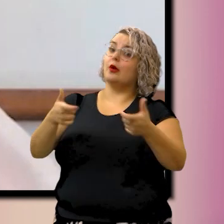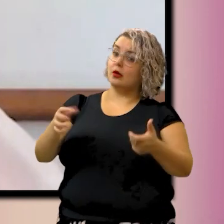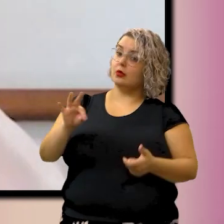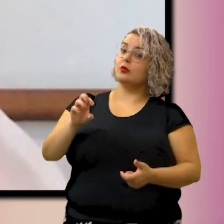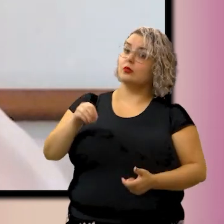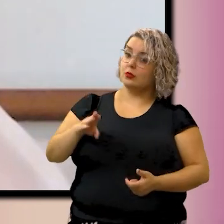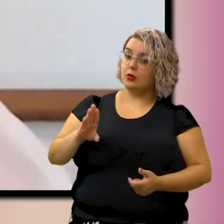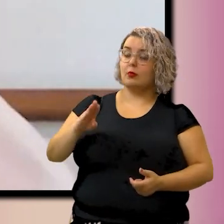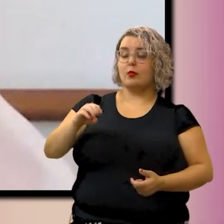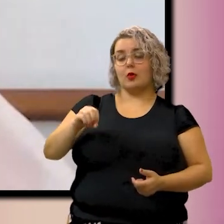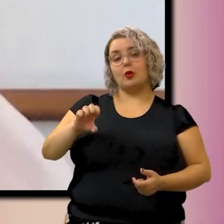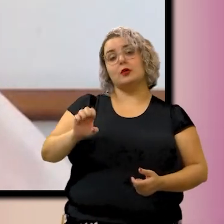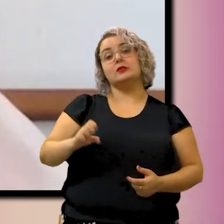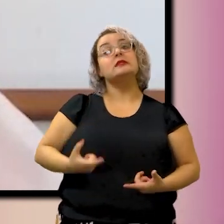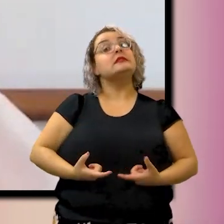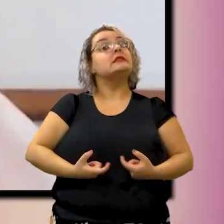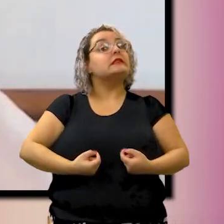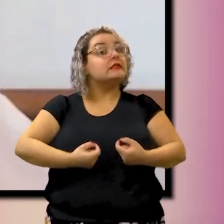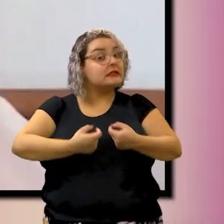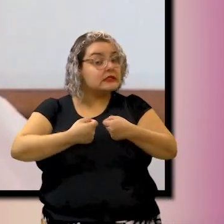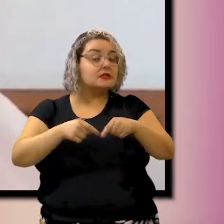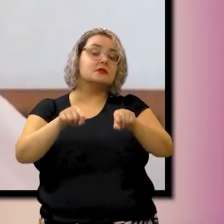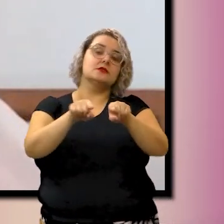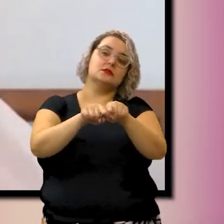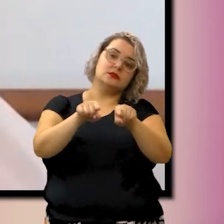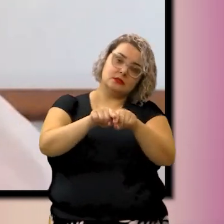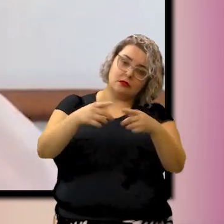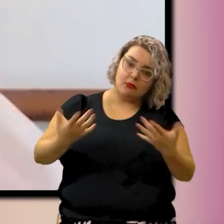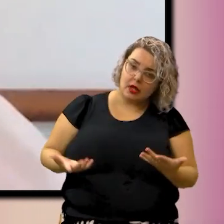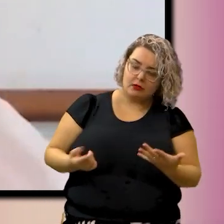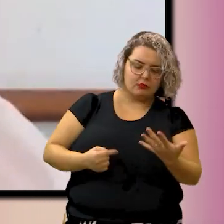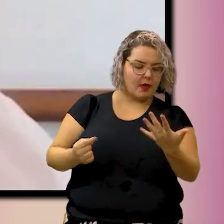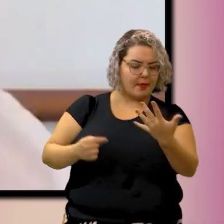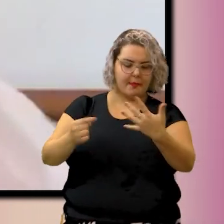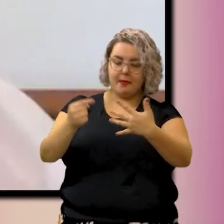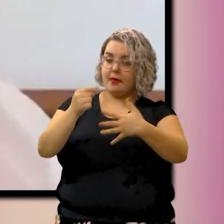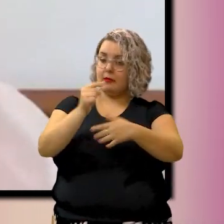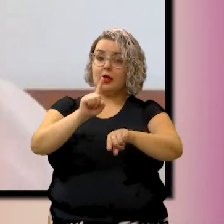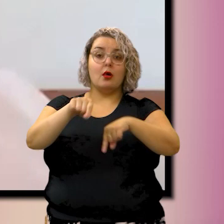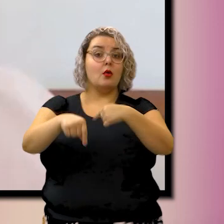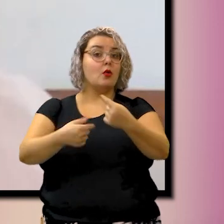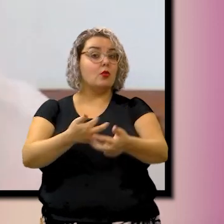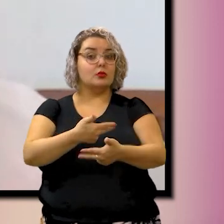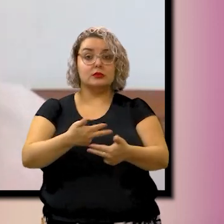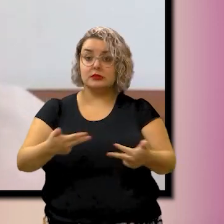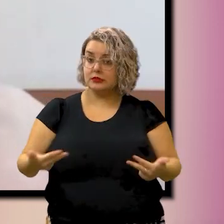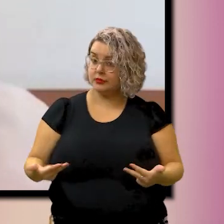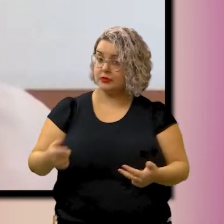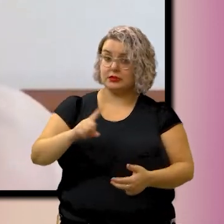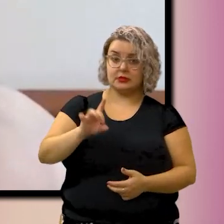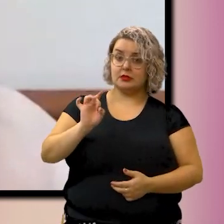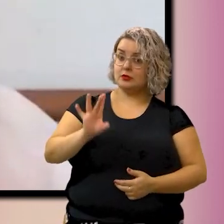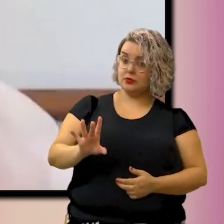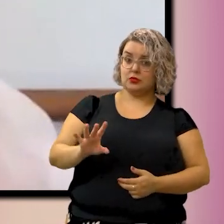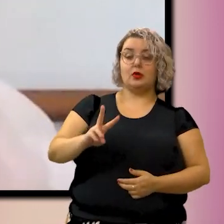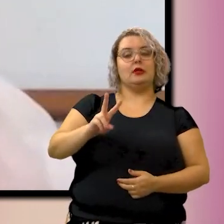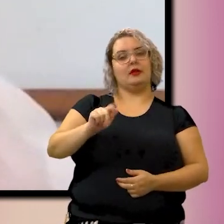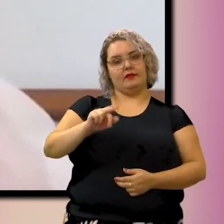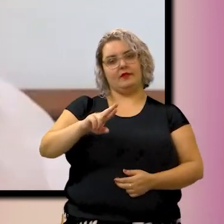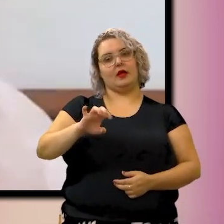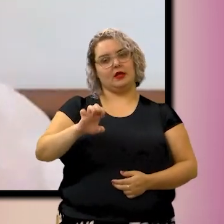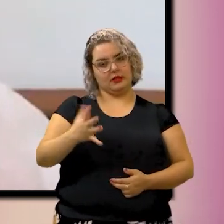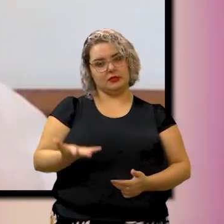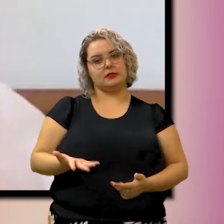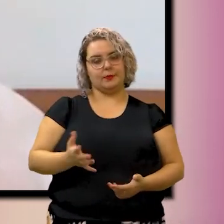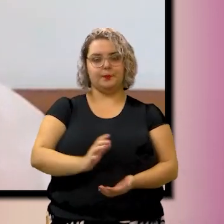maior de ter trombose. Câncer é um fator de risco também, então aí a gente já vai tendo outros fatores que não são aqueles fatores